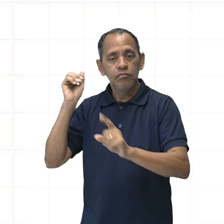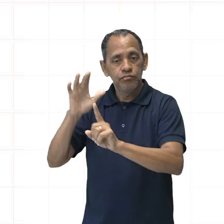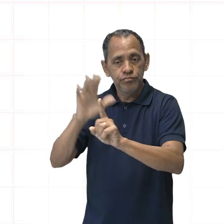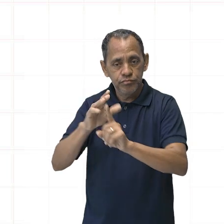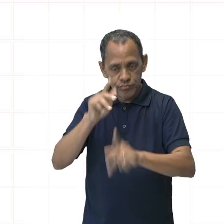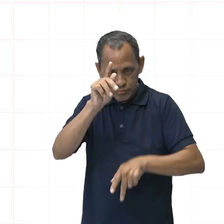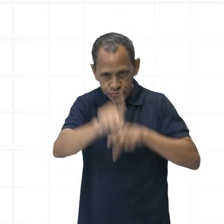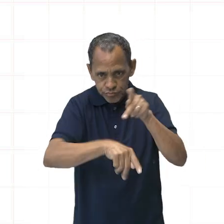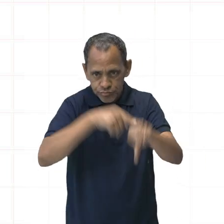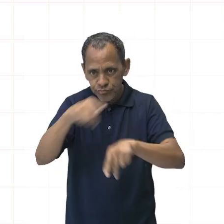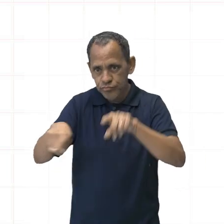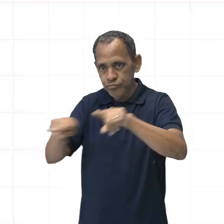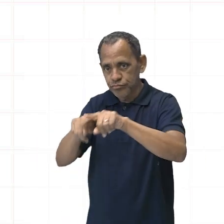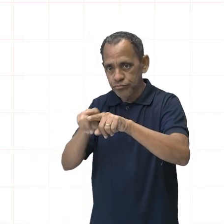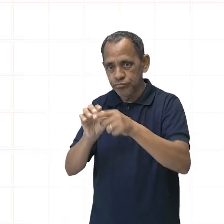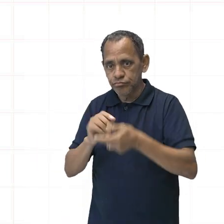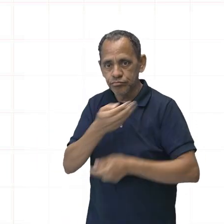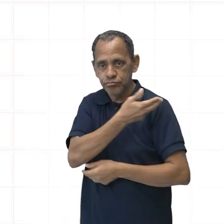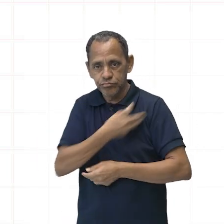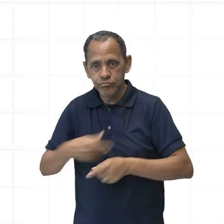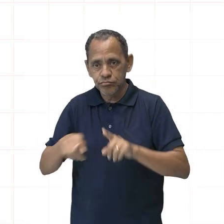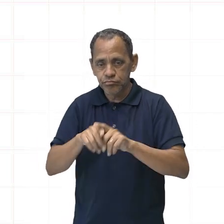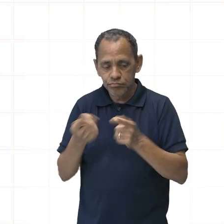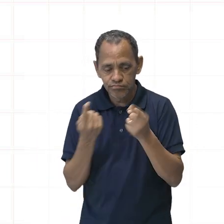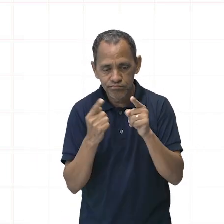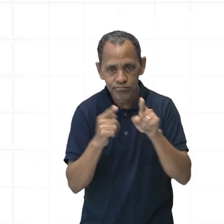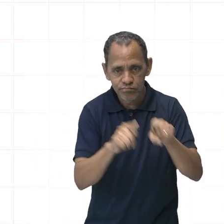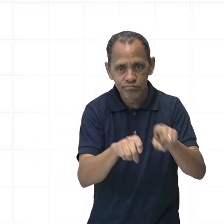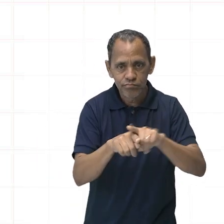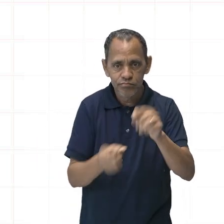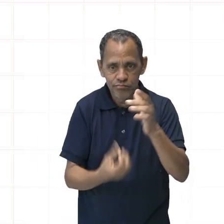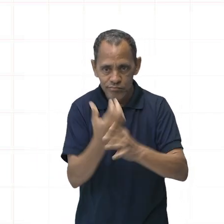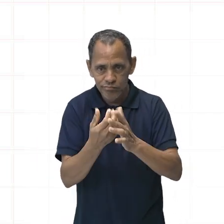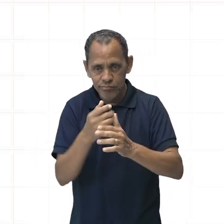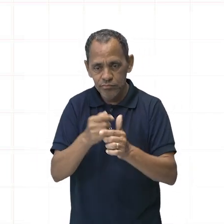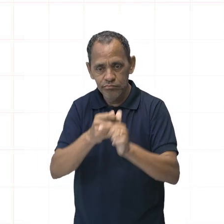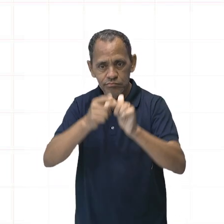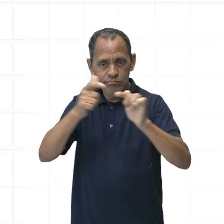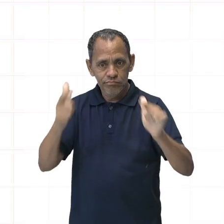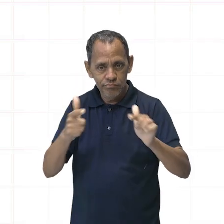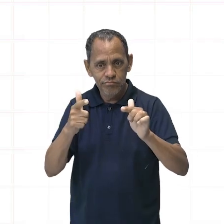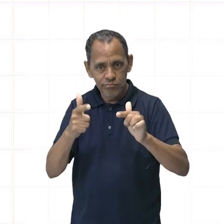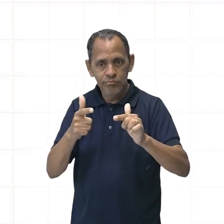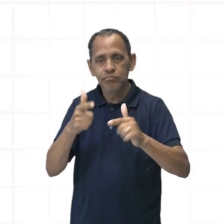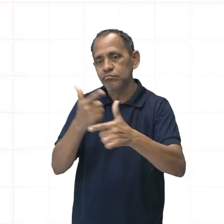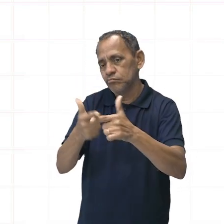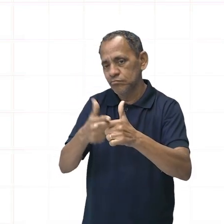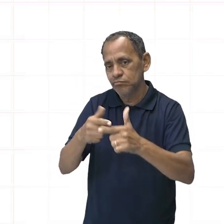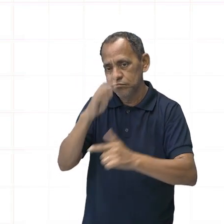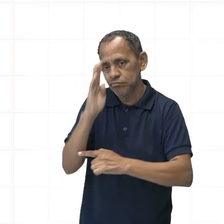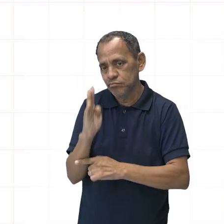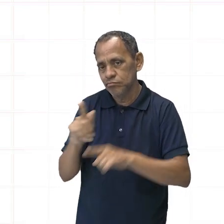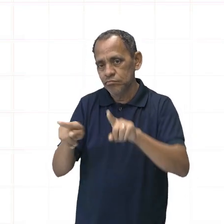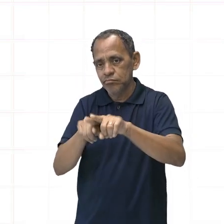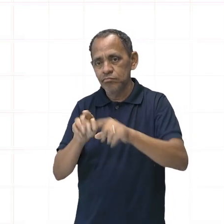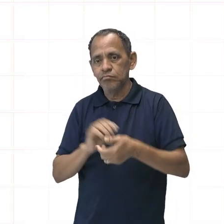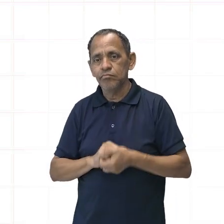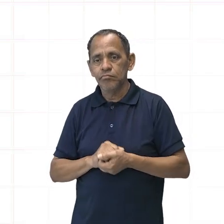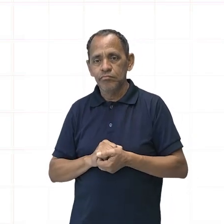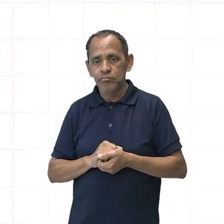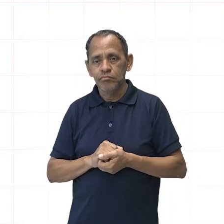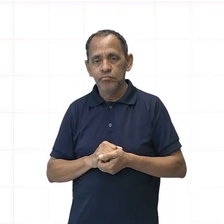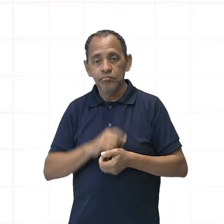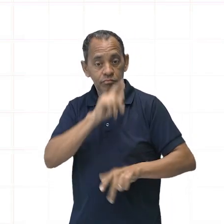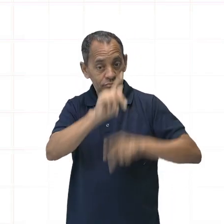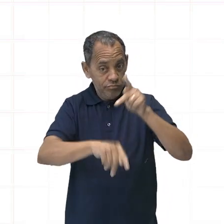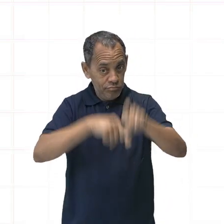e governamental, com ataques que vão gerar grande indignação no Brasil, tanto da população